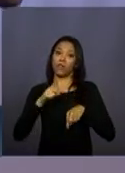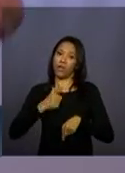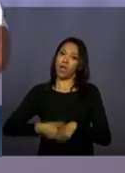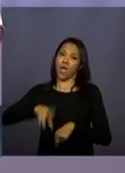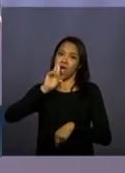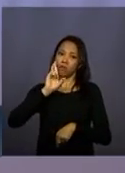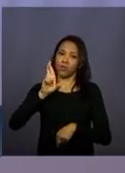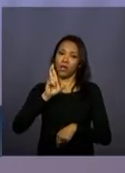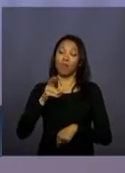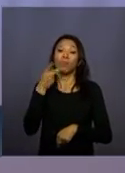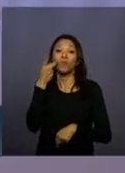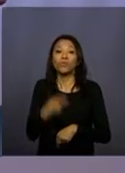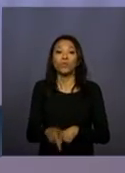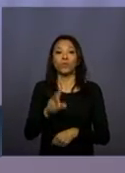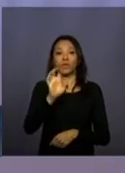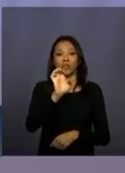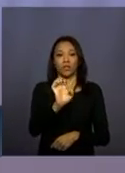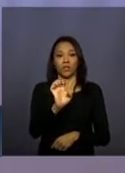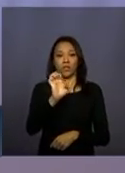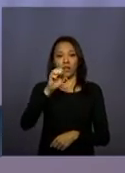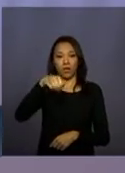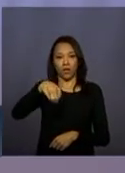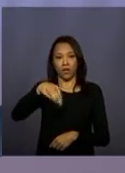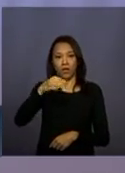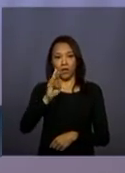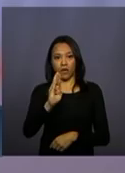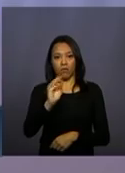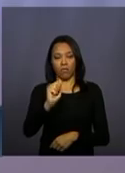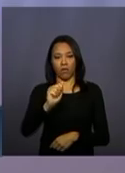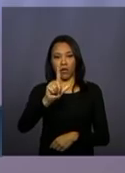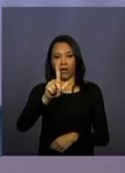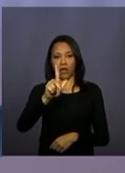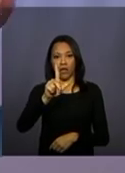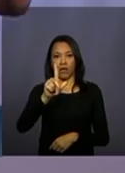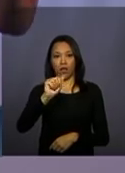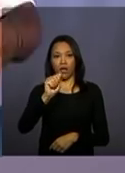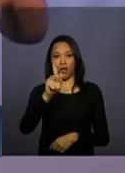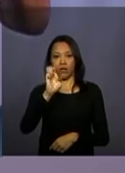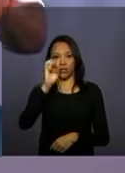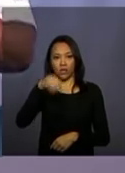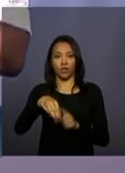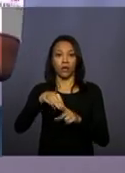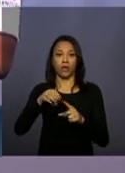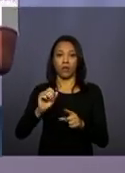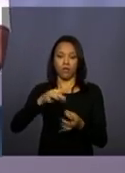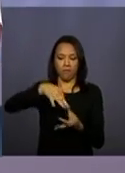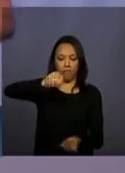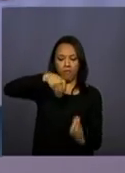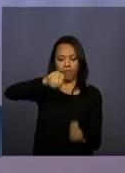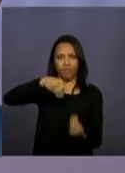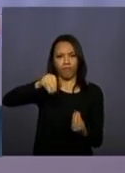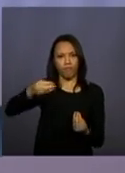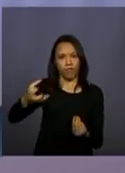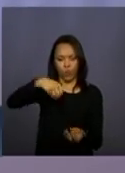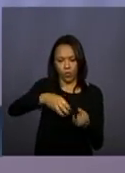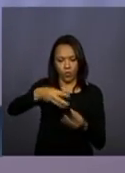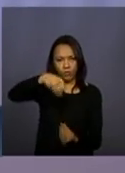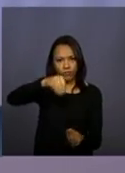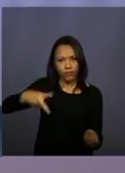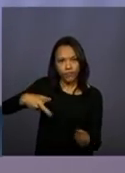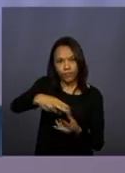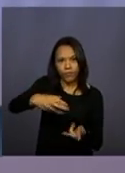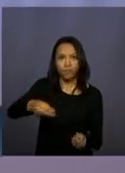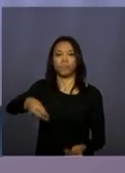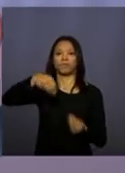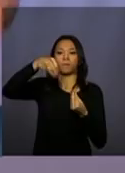suas embalagens. O acordo setorial precisa acontecer. E nós, quanto catadoras e catadores de materiais recicláveis, não